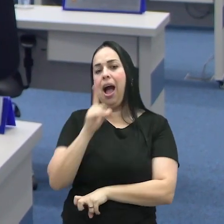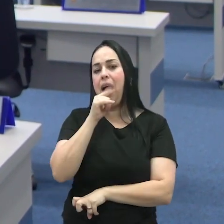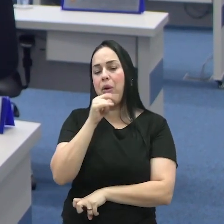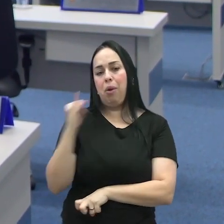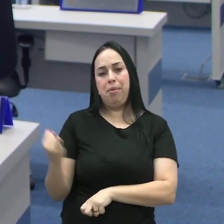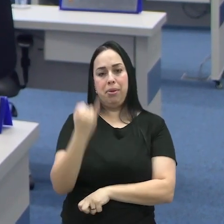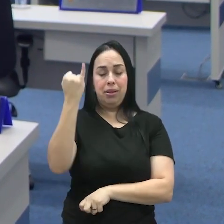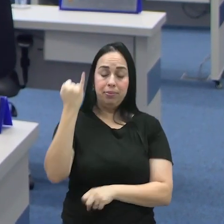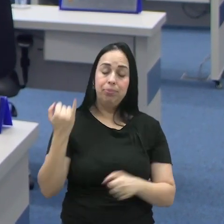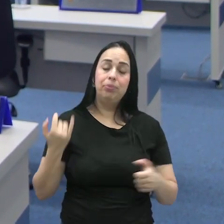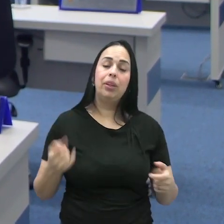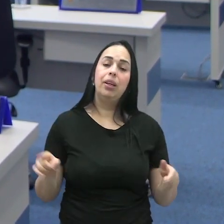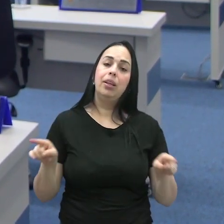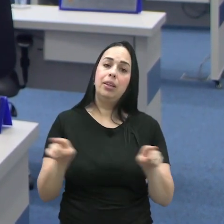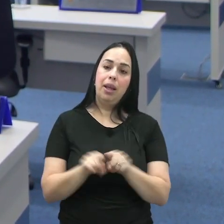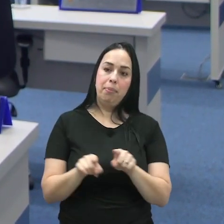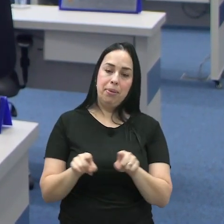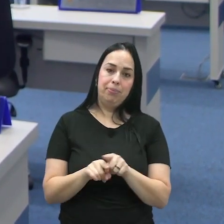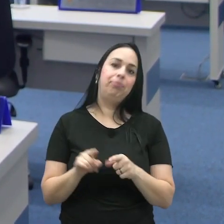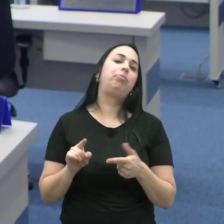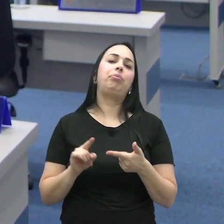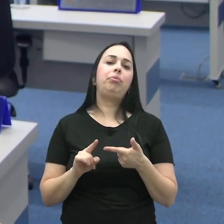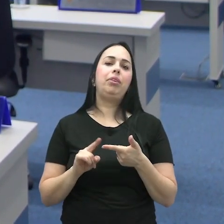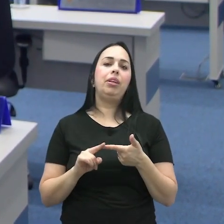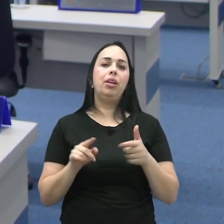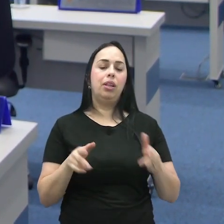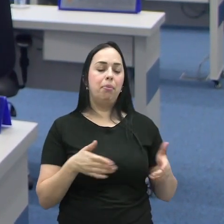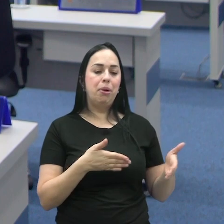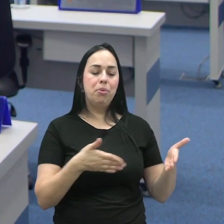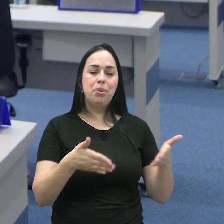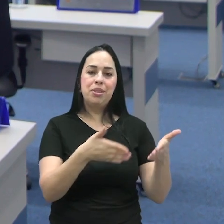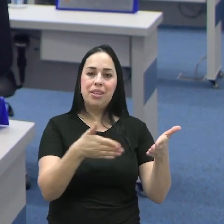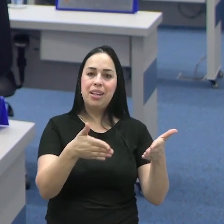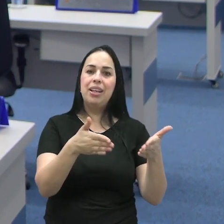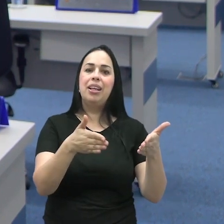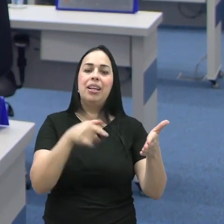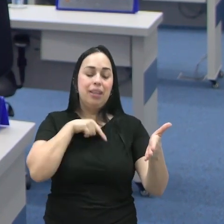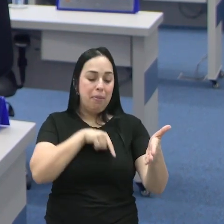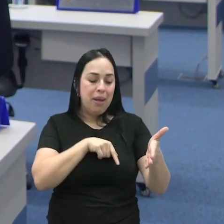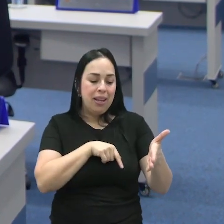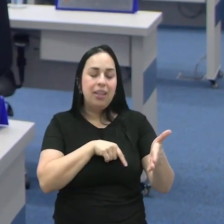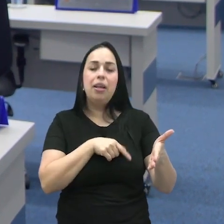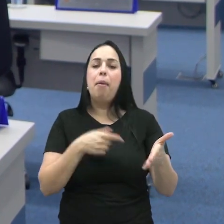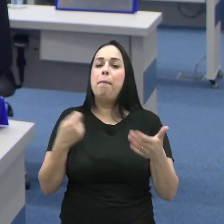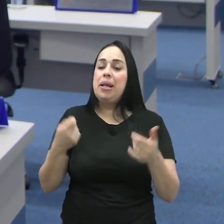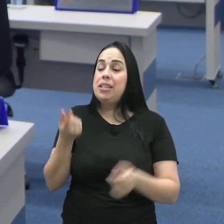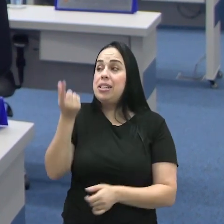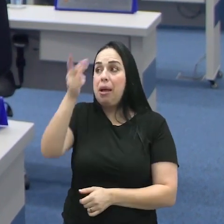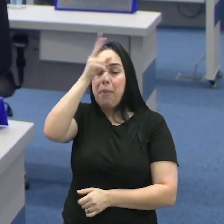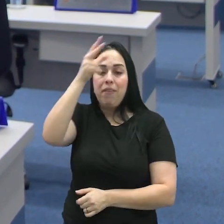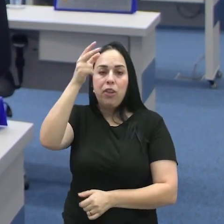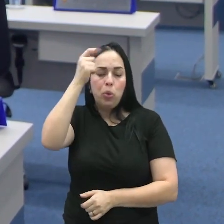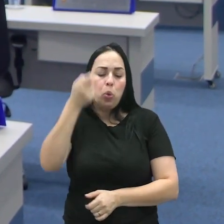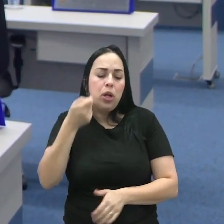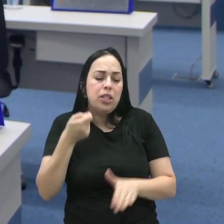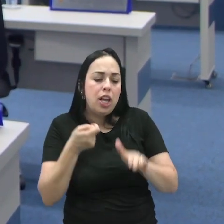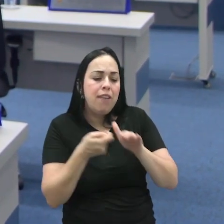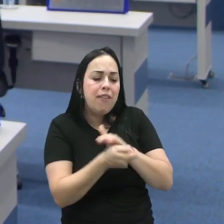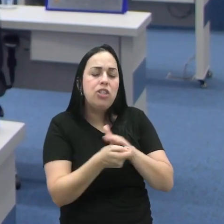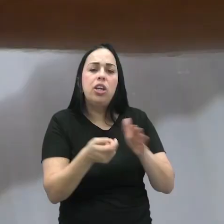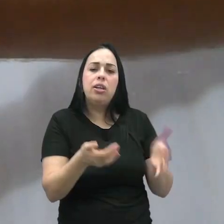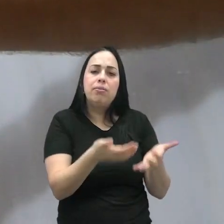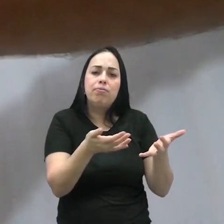Uma outra questão que eu acho sobre os rios e as nascentes, precisa de mais investimentos da prefeitura na preservação